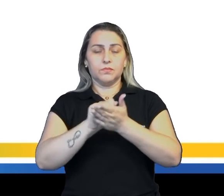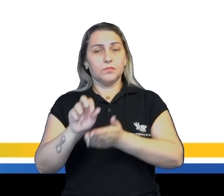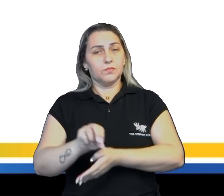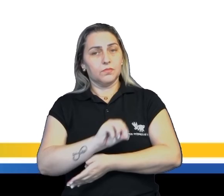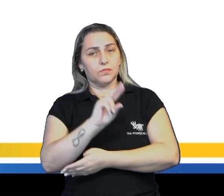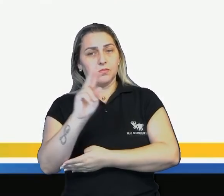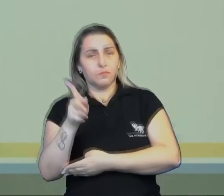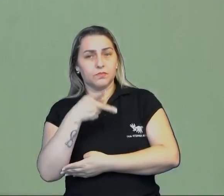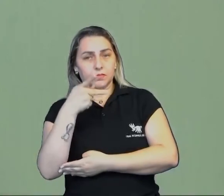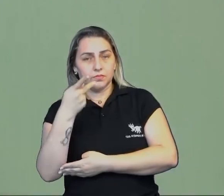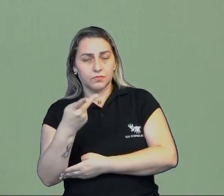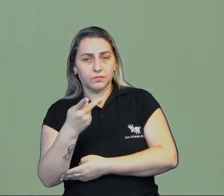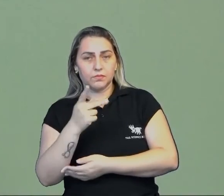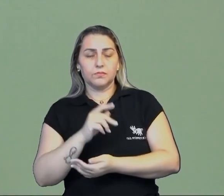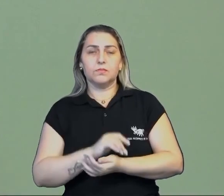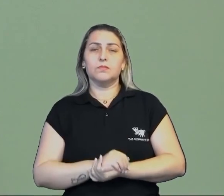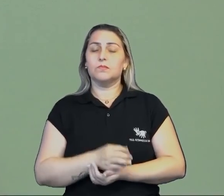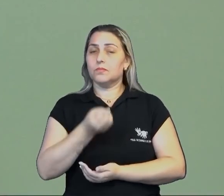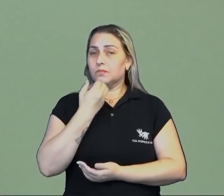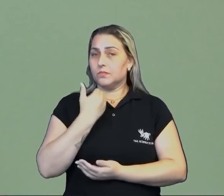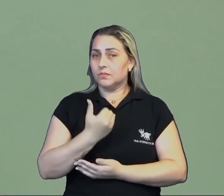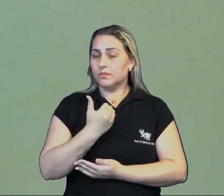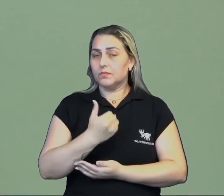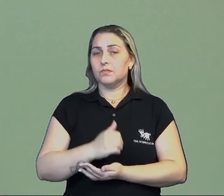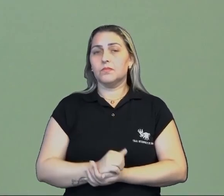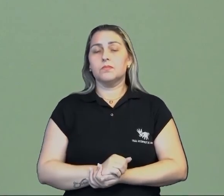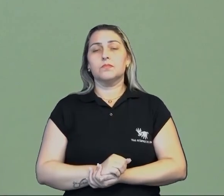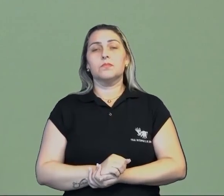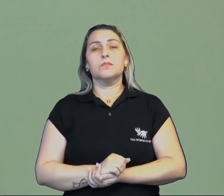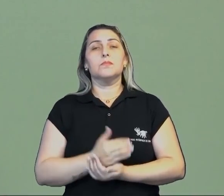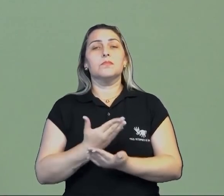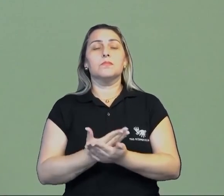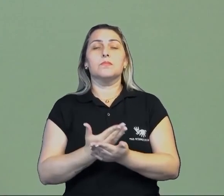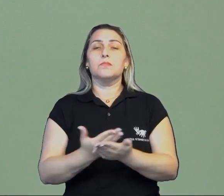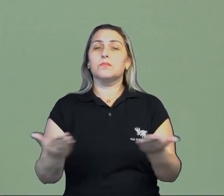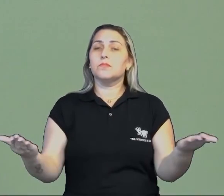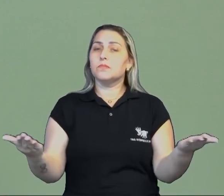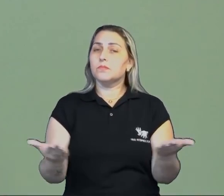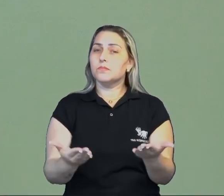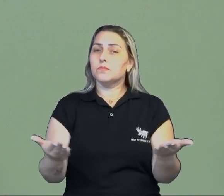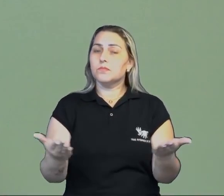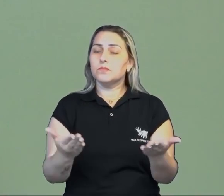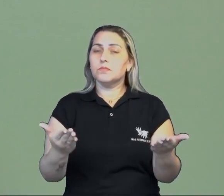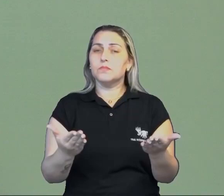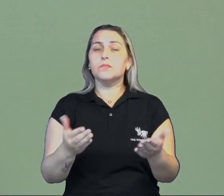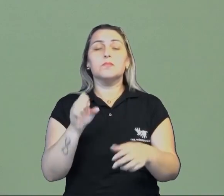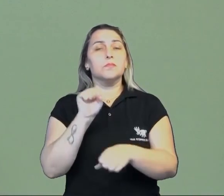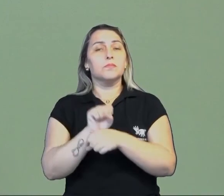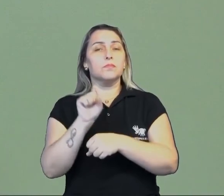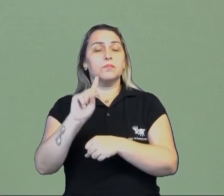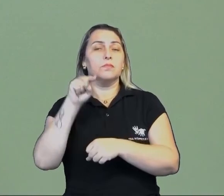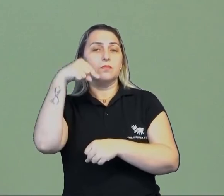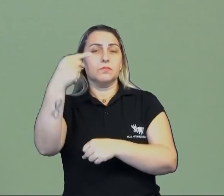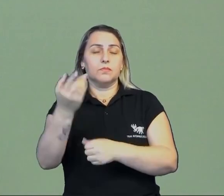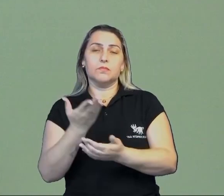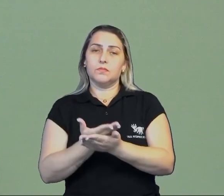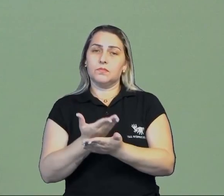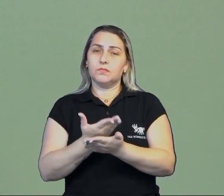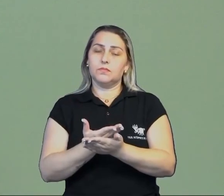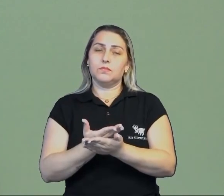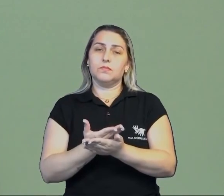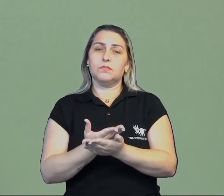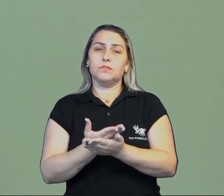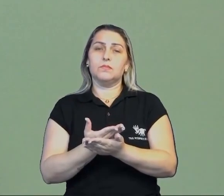ou falada. Muito bem. Pessoal, essa foi a nossa aula de hoje. Espero você nas nossas